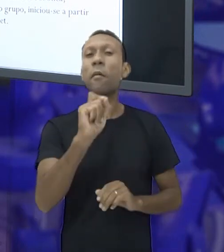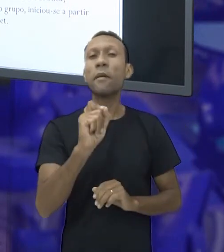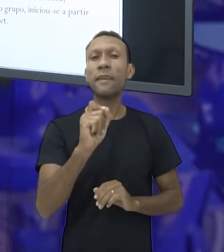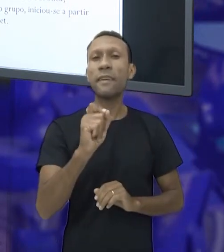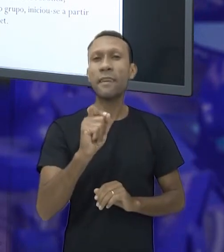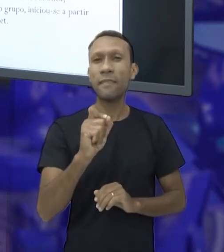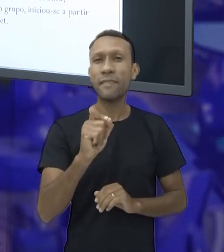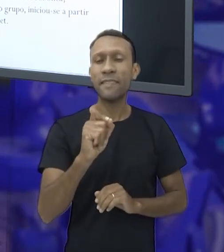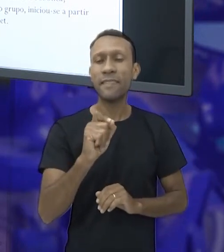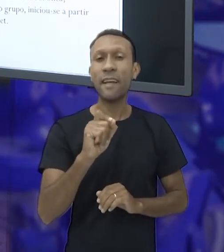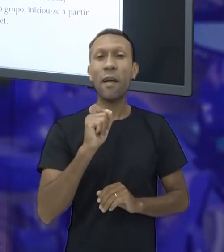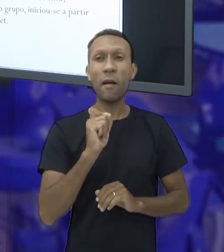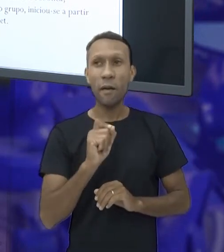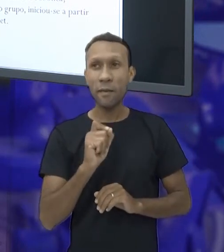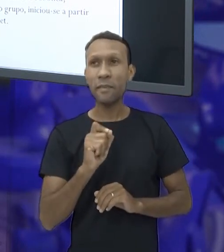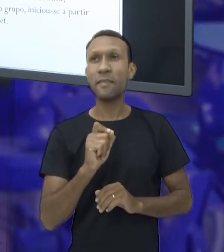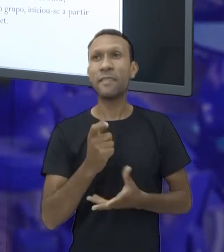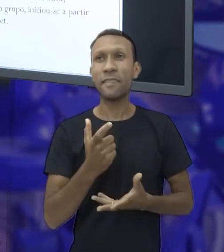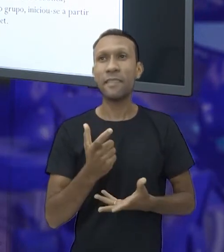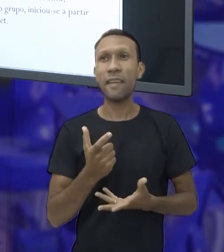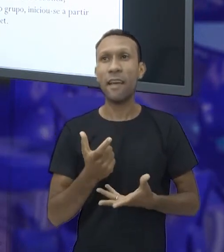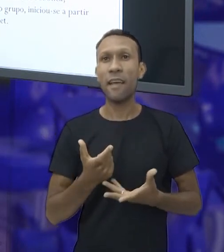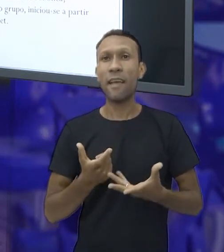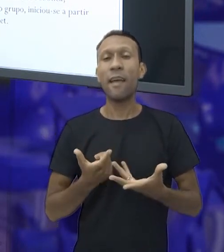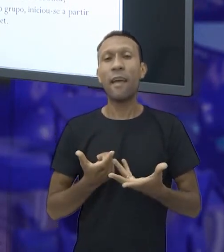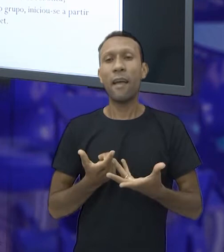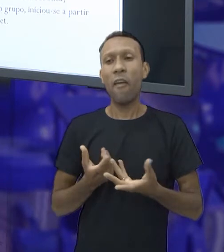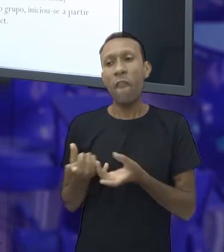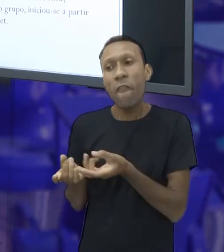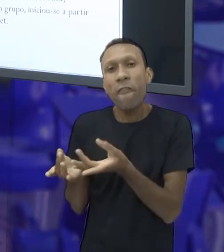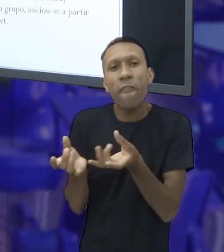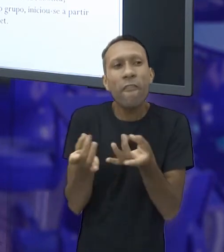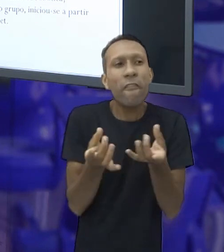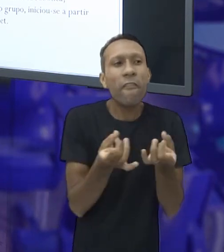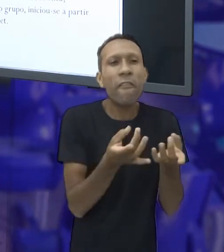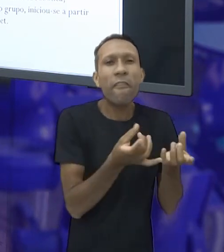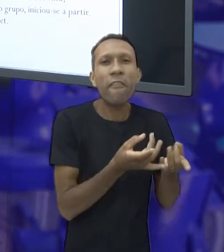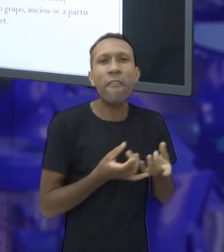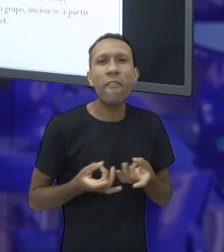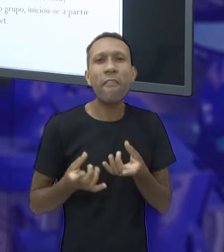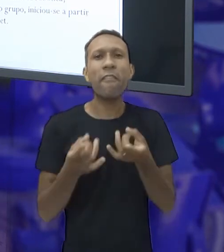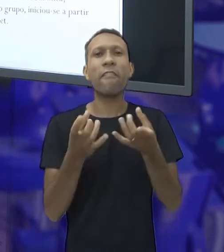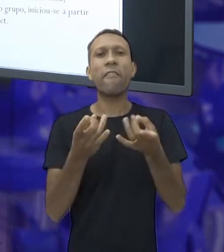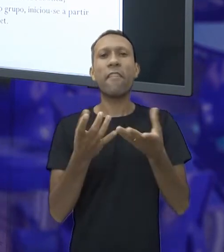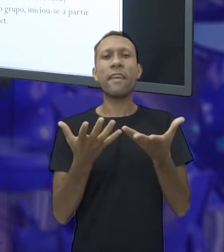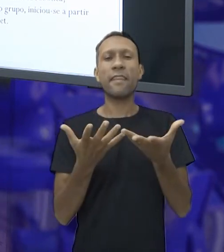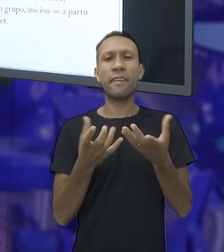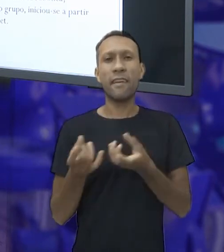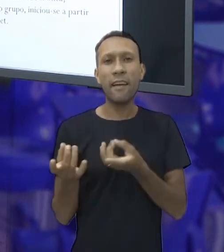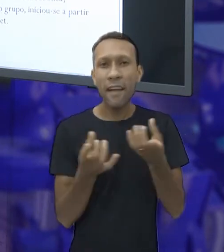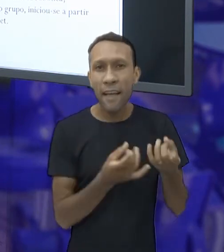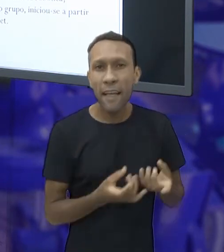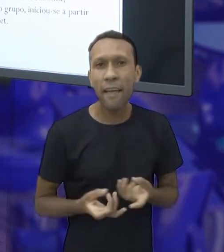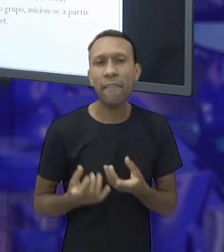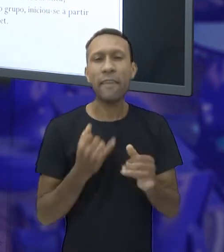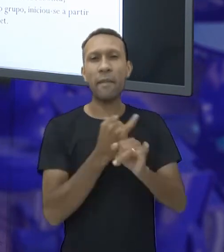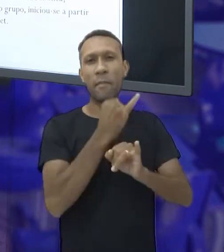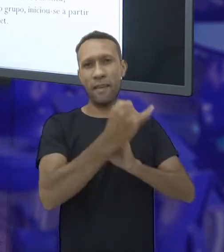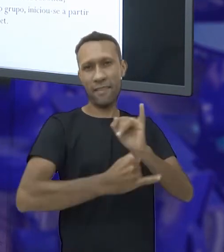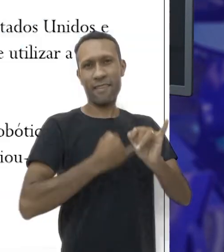o e-commerce, que é o comércio pela internet, que a gente vai falar um pouquinho mais na frente, beleza? Então vamos lá.